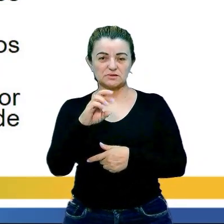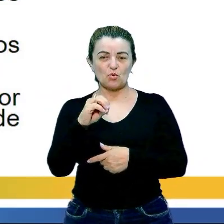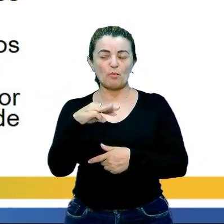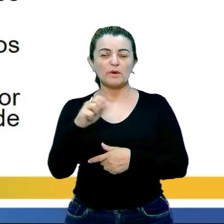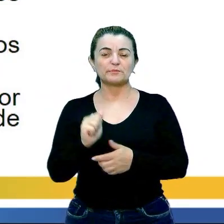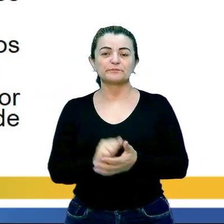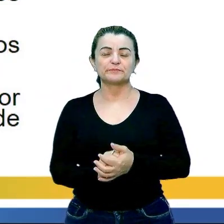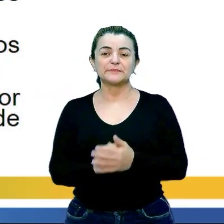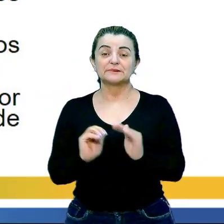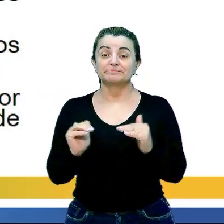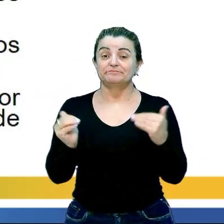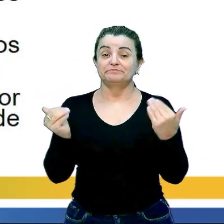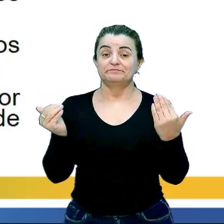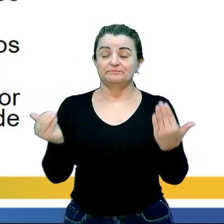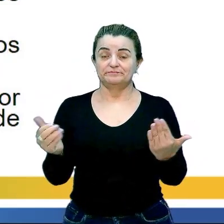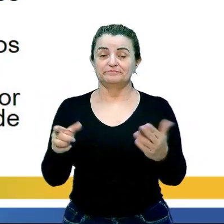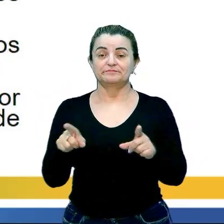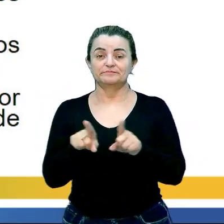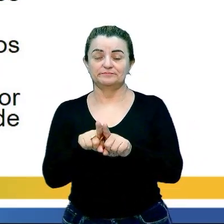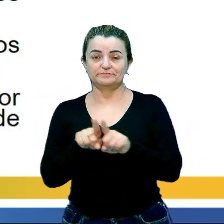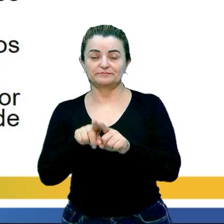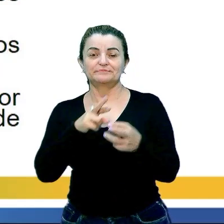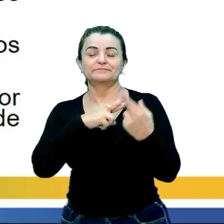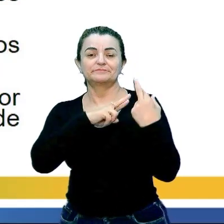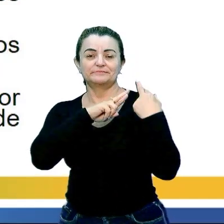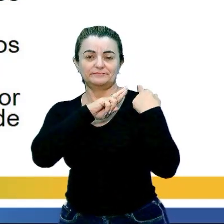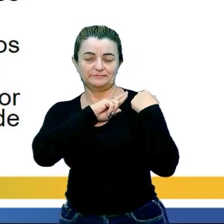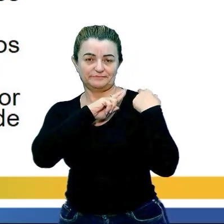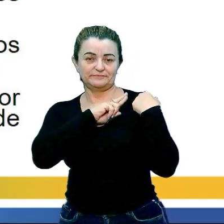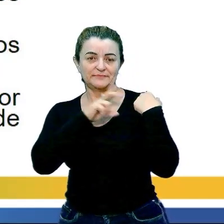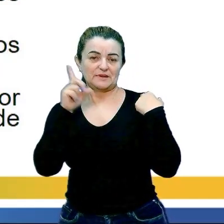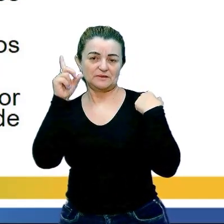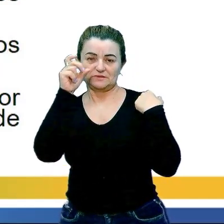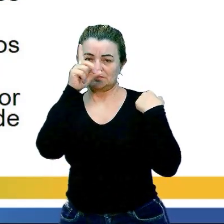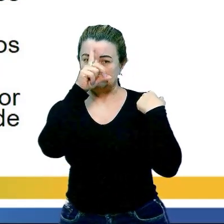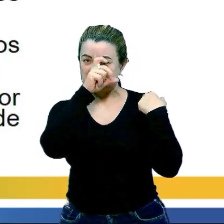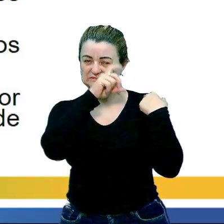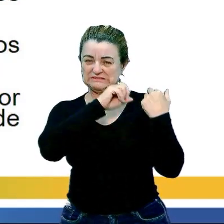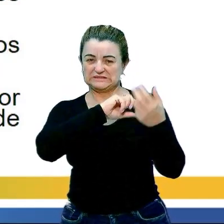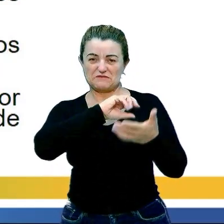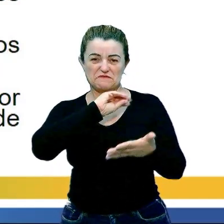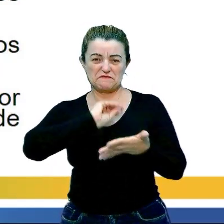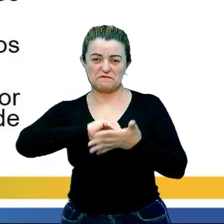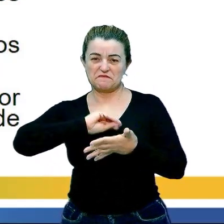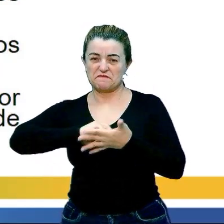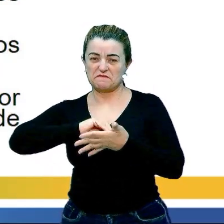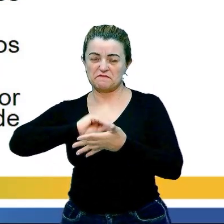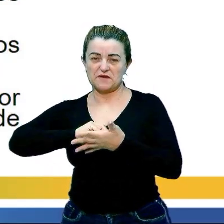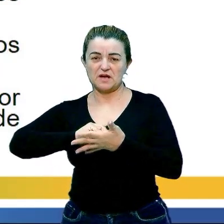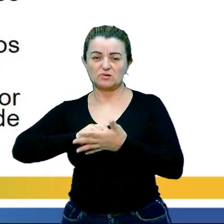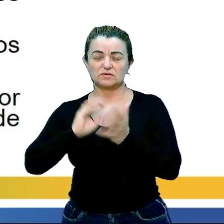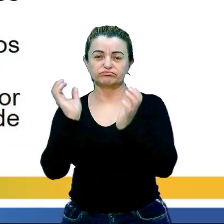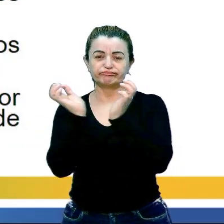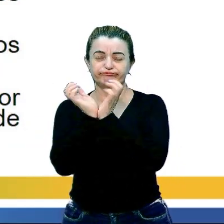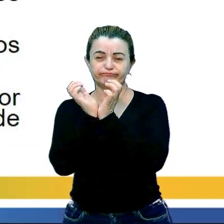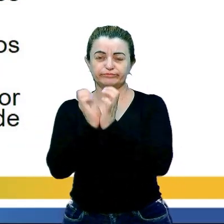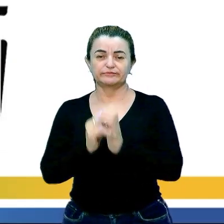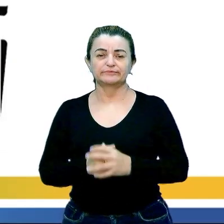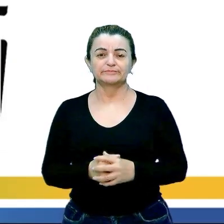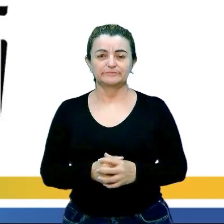isso vai, né, ser também responsável por essa crise, né, essa escassez de